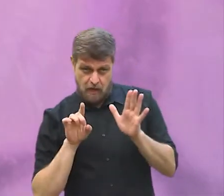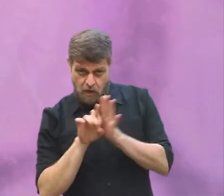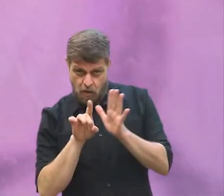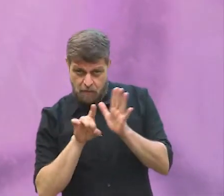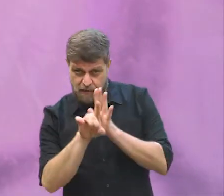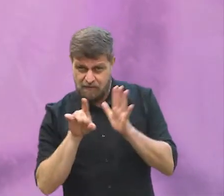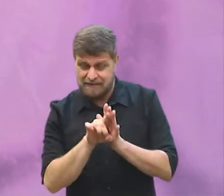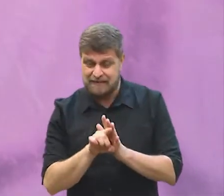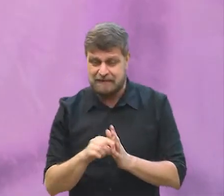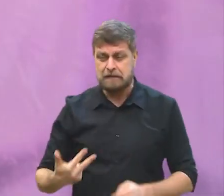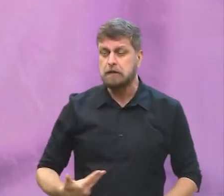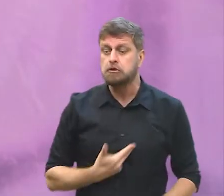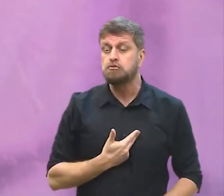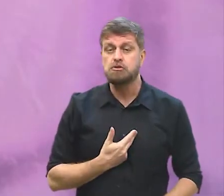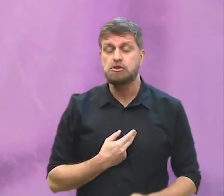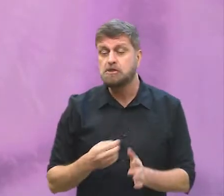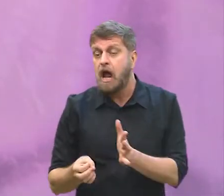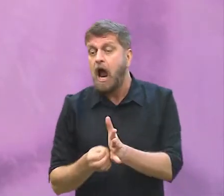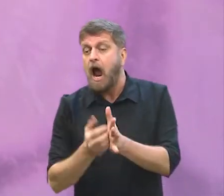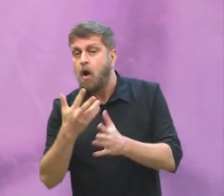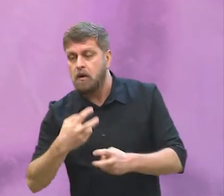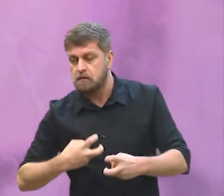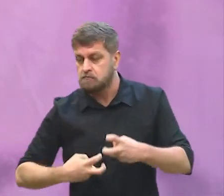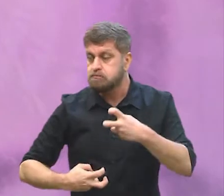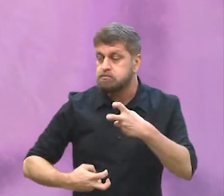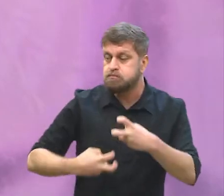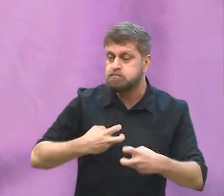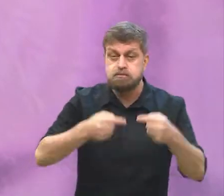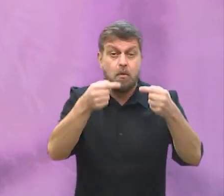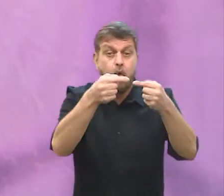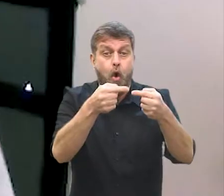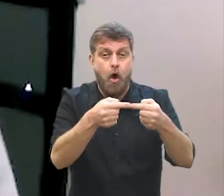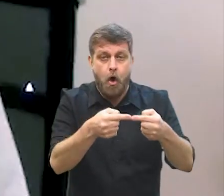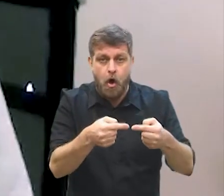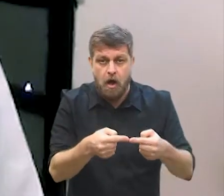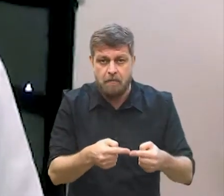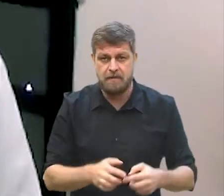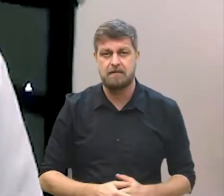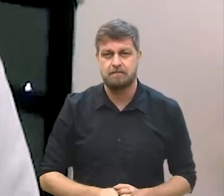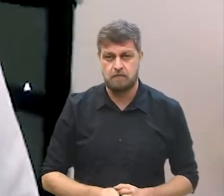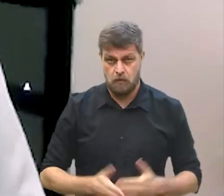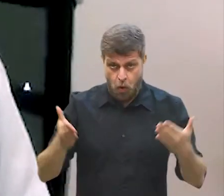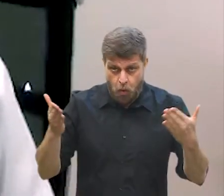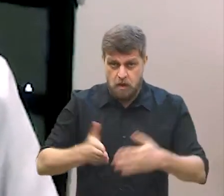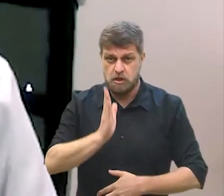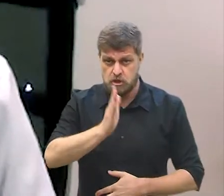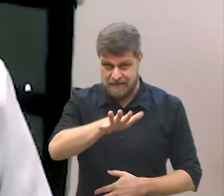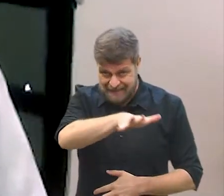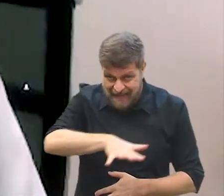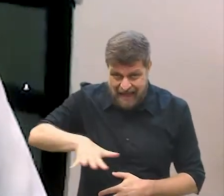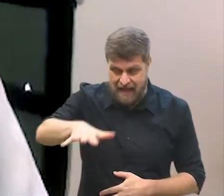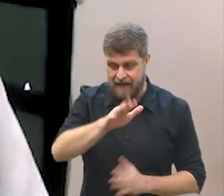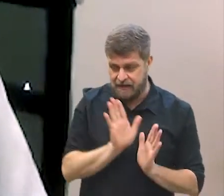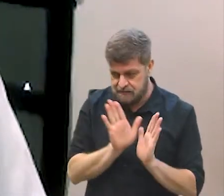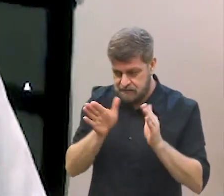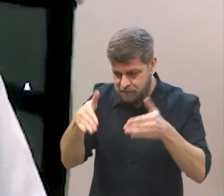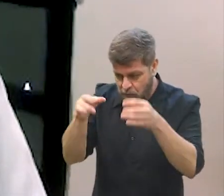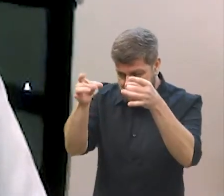quais tipos de cirurgia a robótica já pode ser aplicada? A robótica hoje já tem algumas especialidades